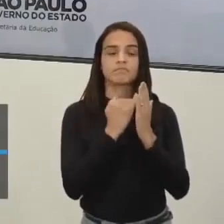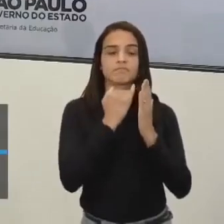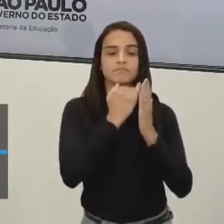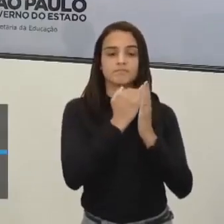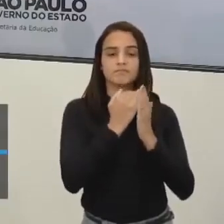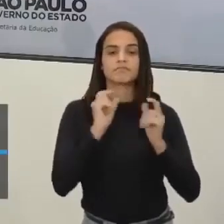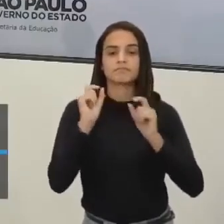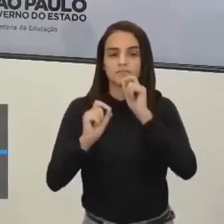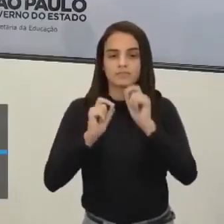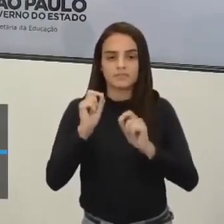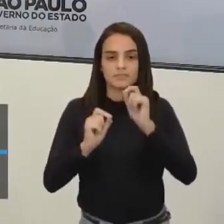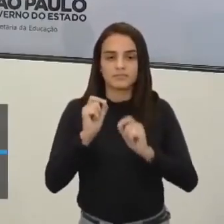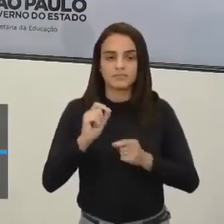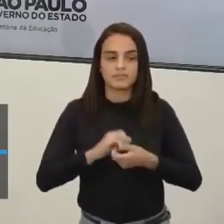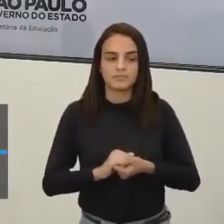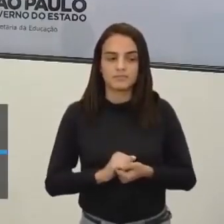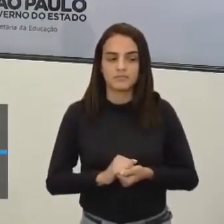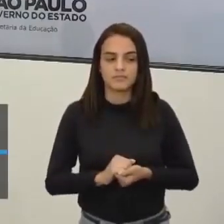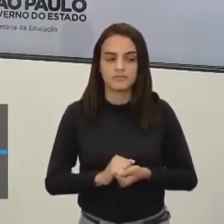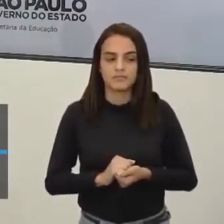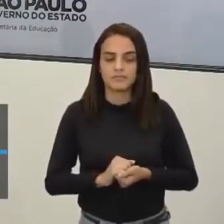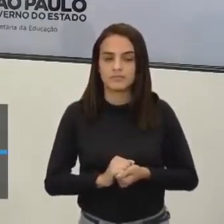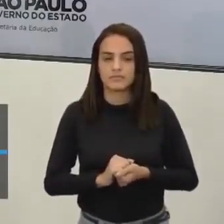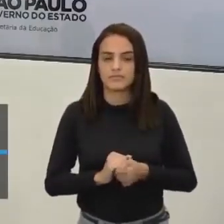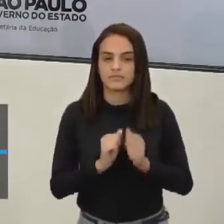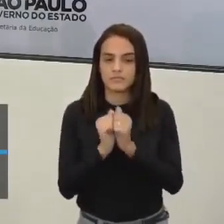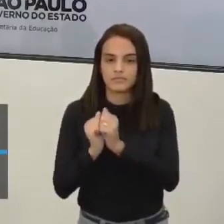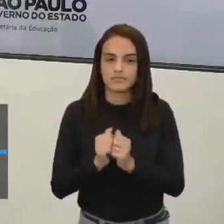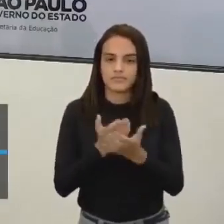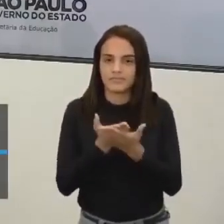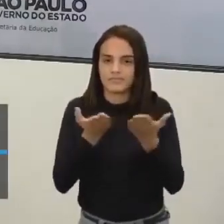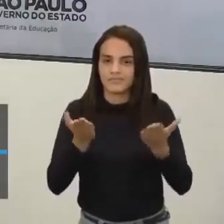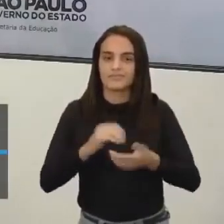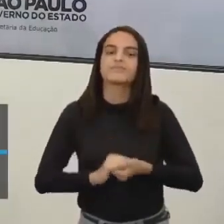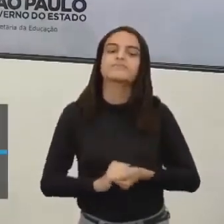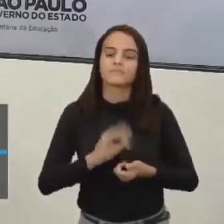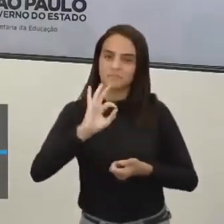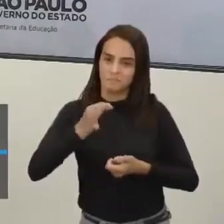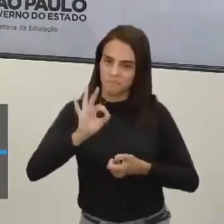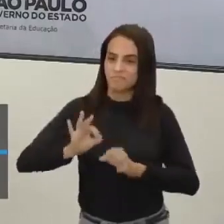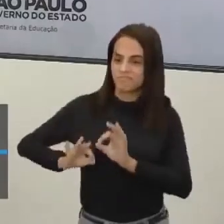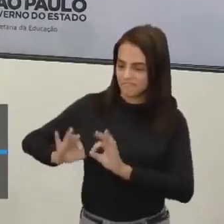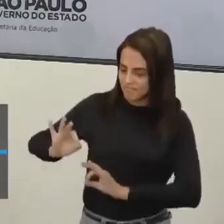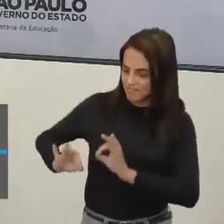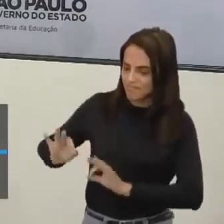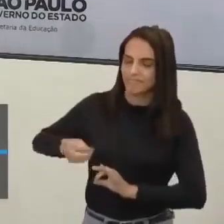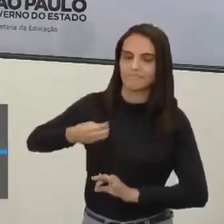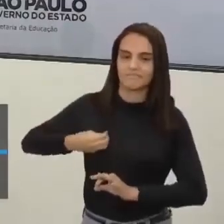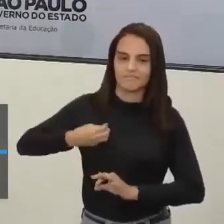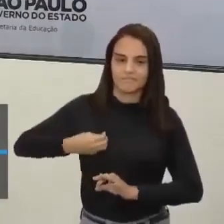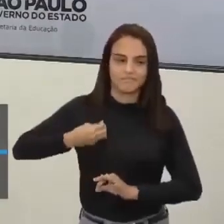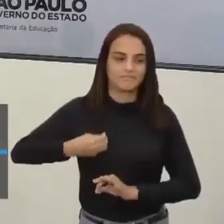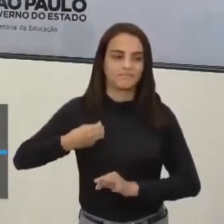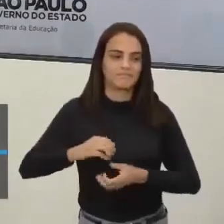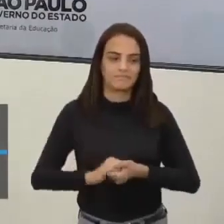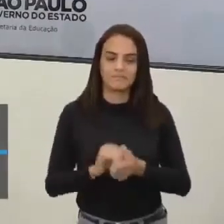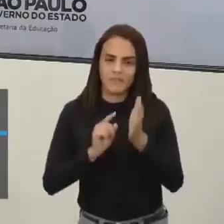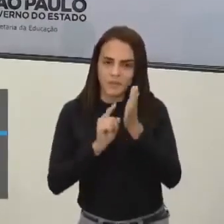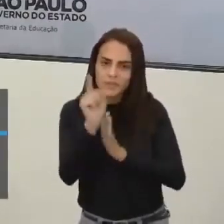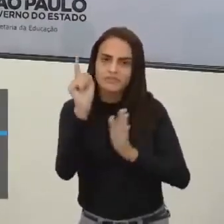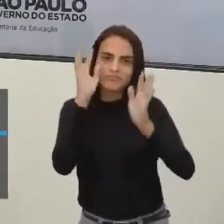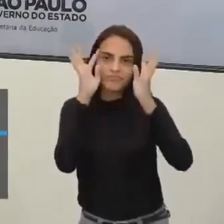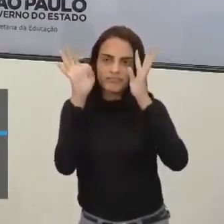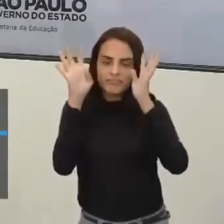para aquelas pessoas que são como você? É isso mesmo, é a aula de projeto de vida, por isso que estamos fazendo essas perguntas reflexivas e